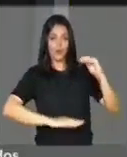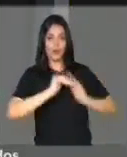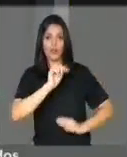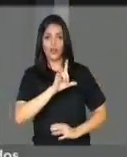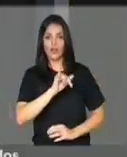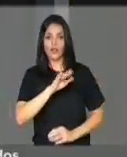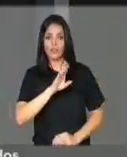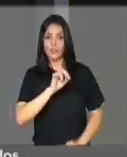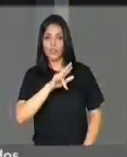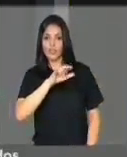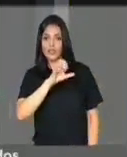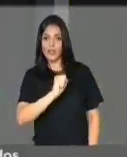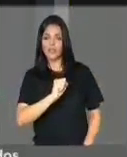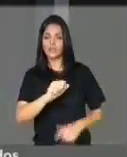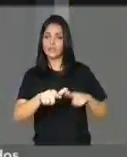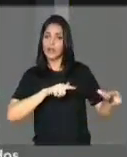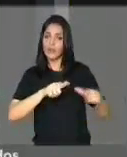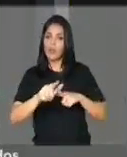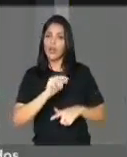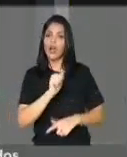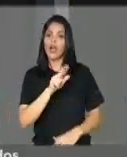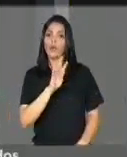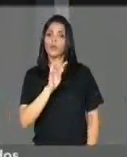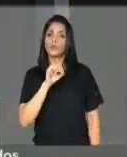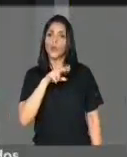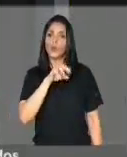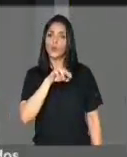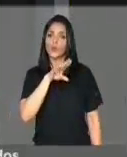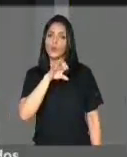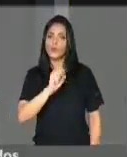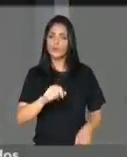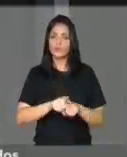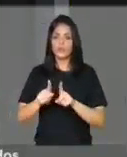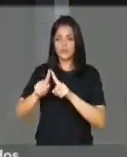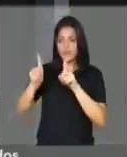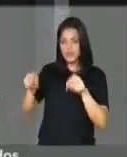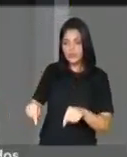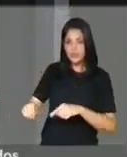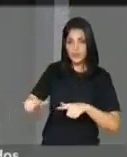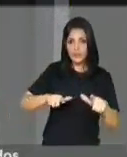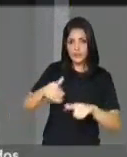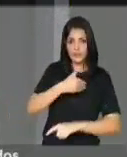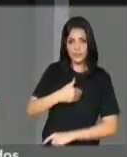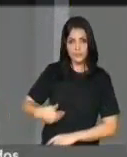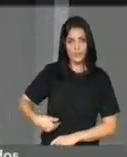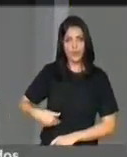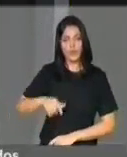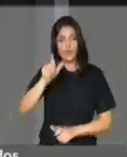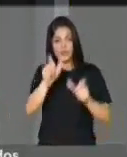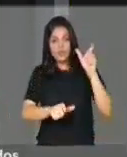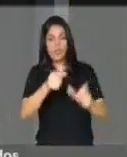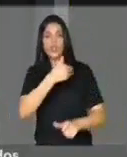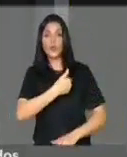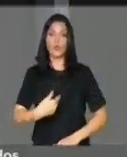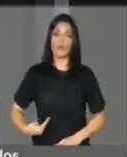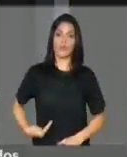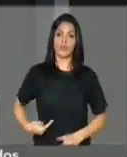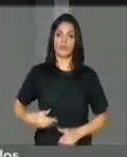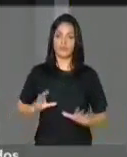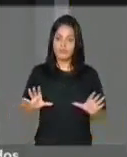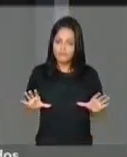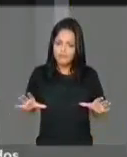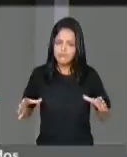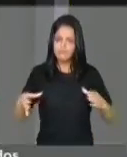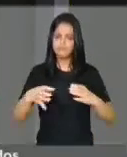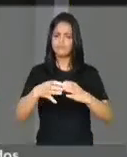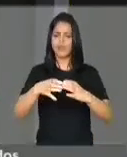liberais, autônomos, servidores e autoridades. Juntos, todos